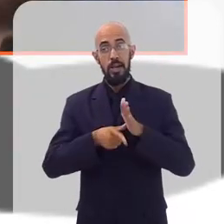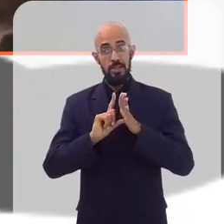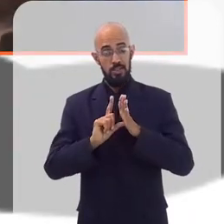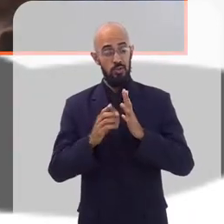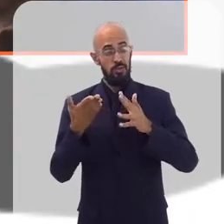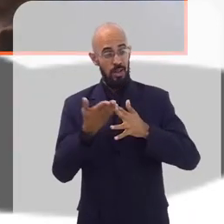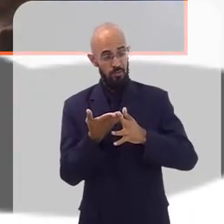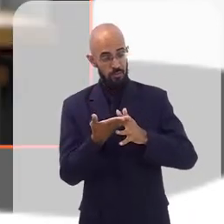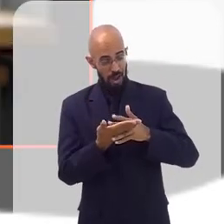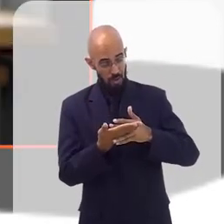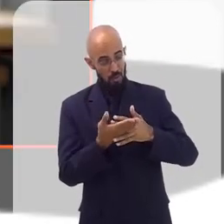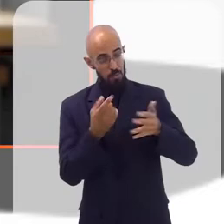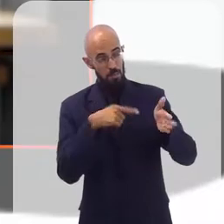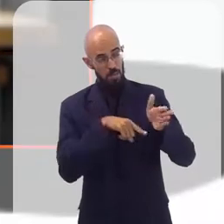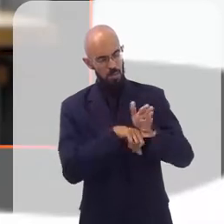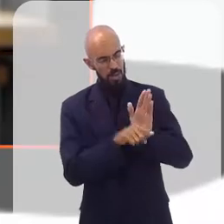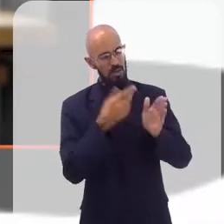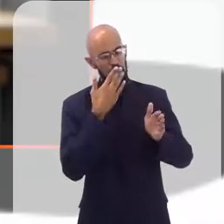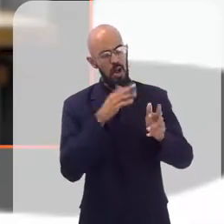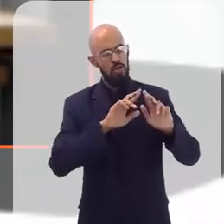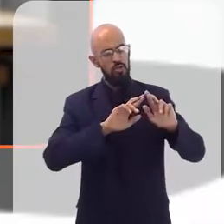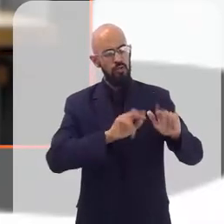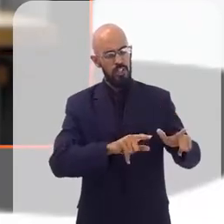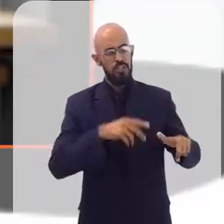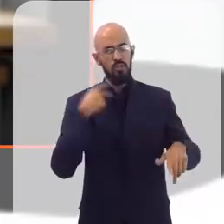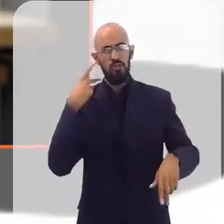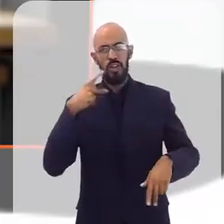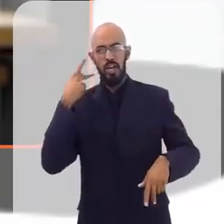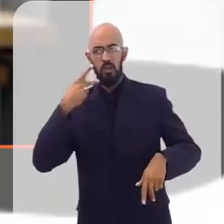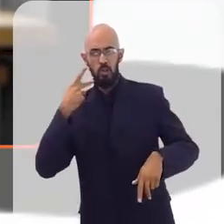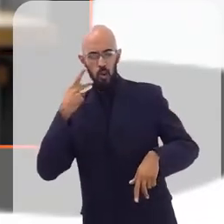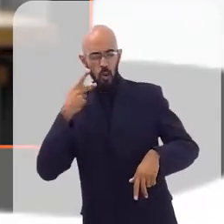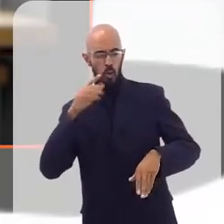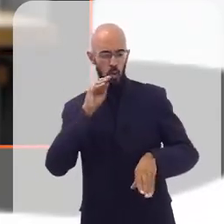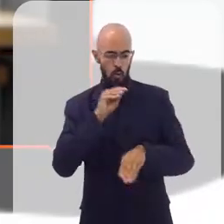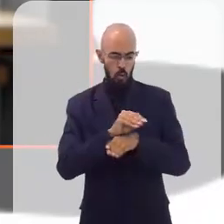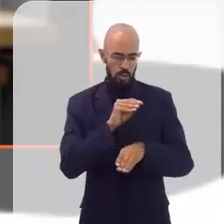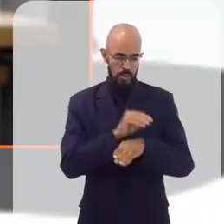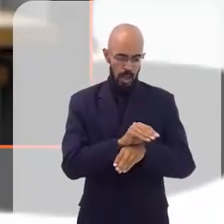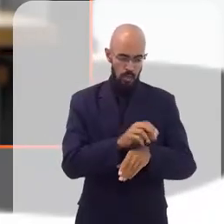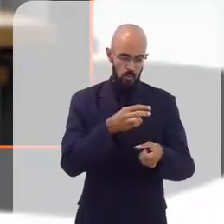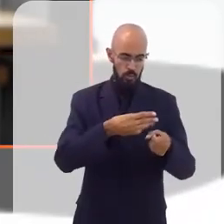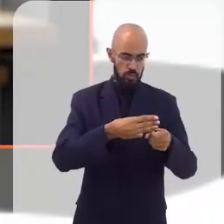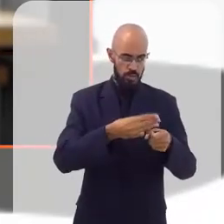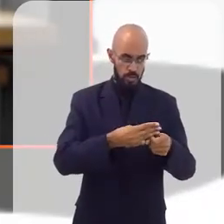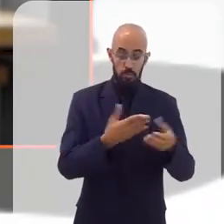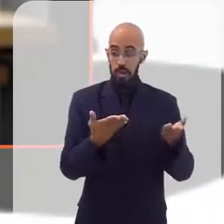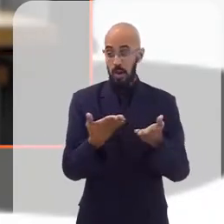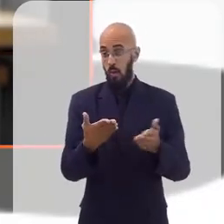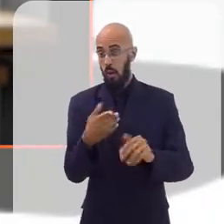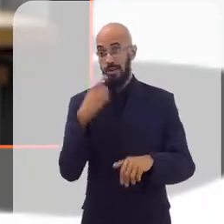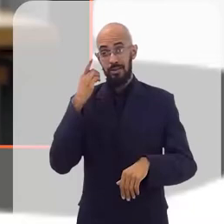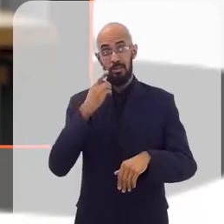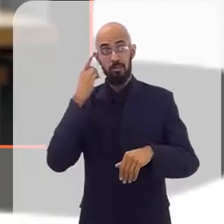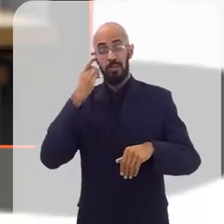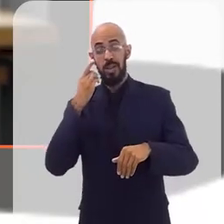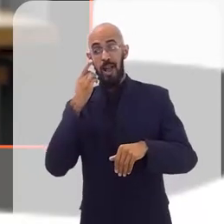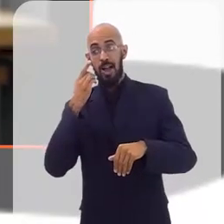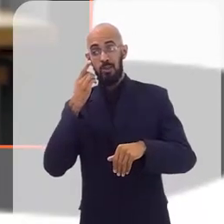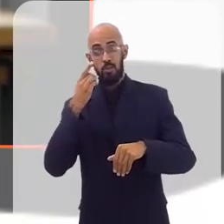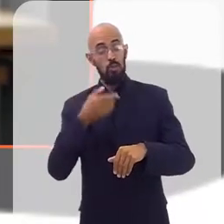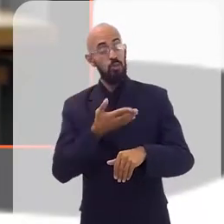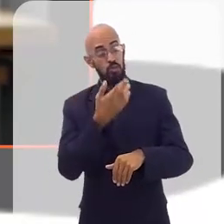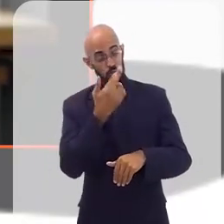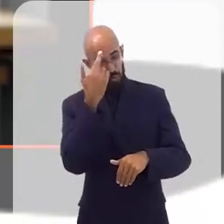intervalo Deixa essa provocação de qual é a diferença de ser Vereador e cuidar ali do seu município e agora são do deputado